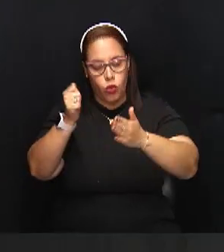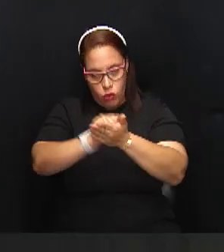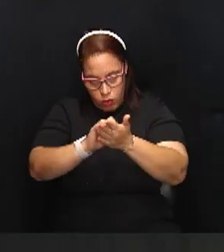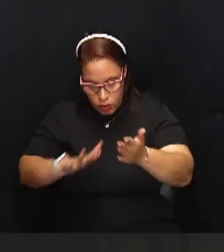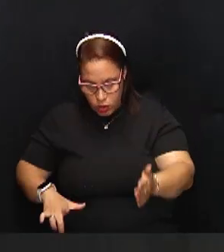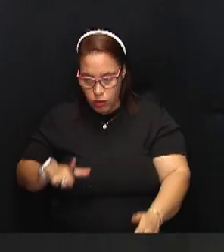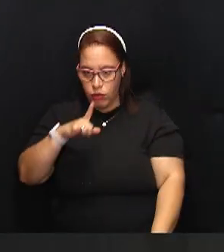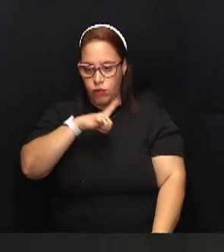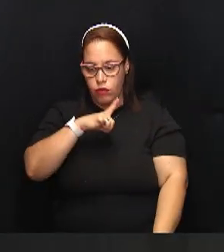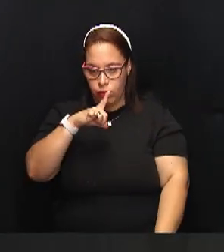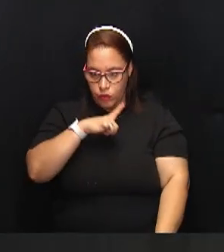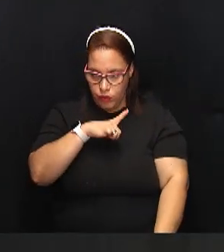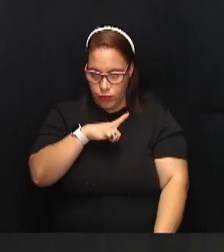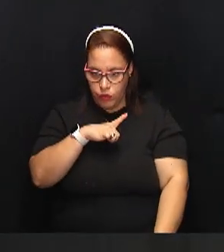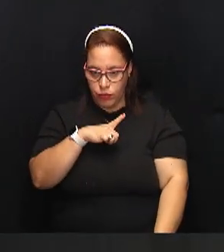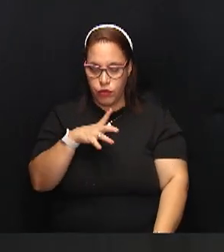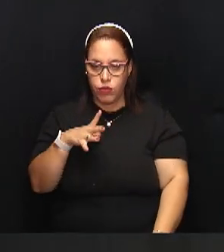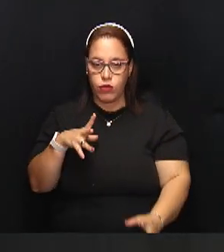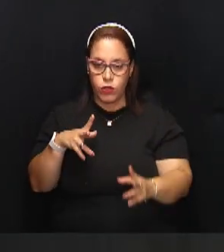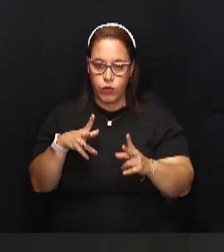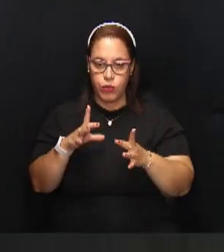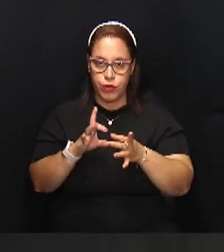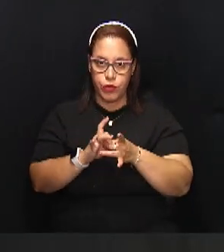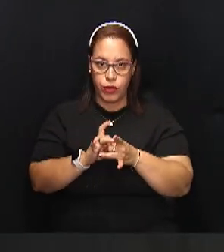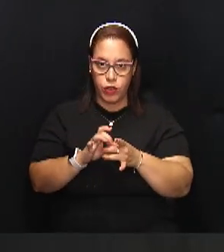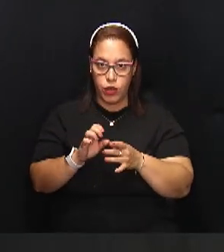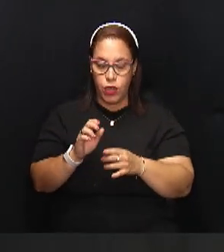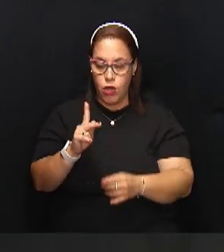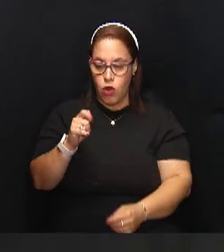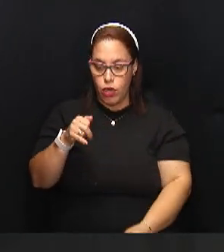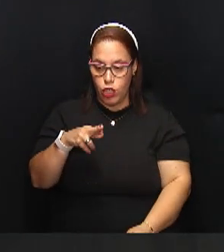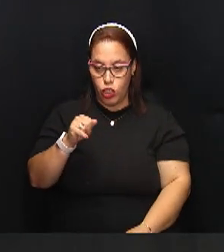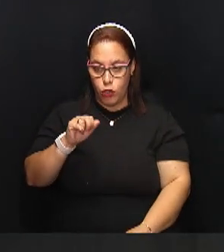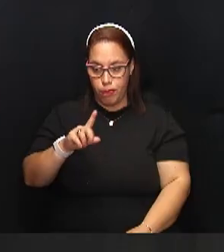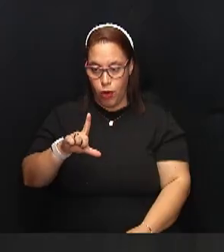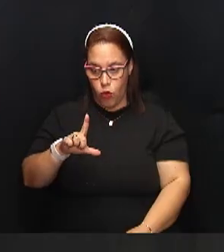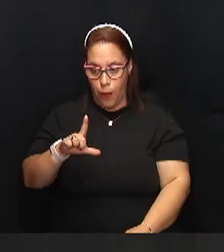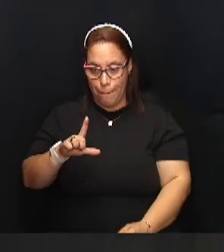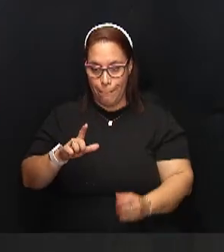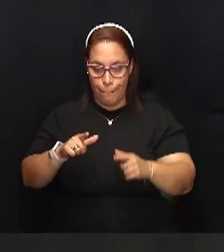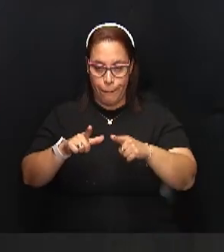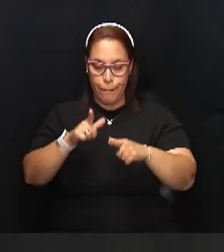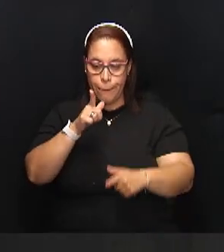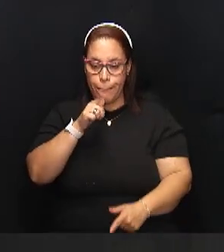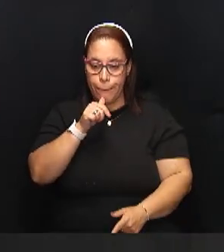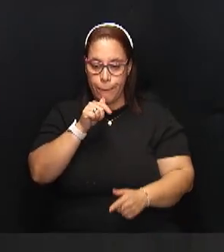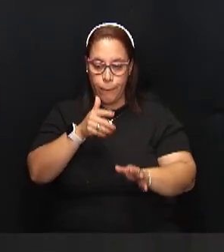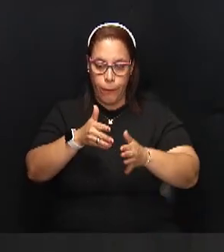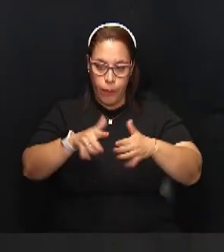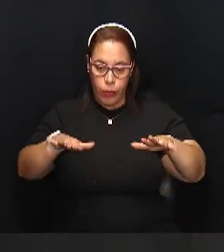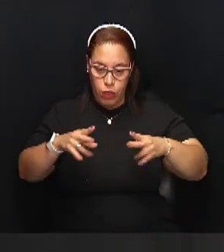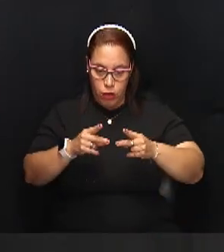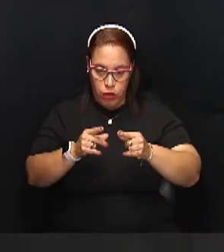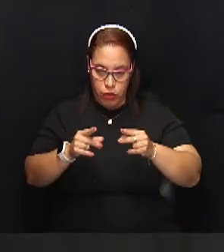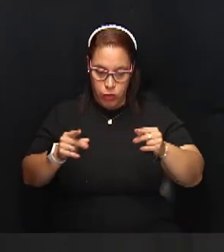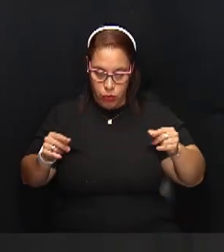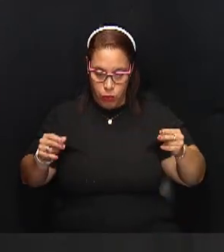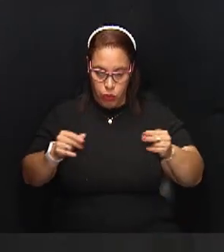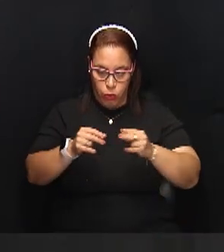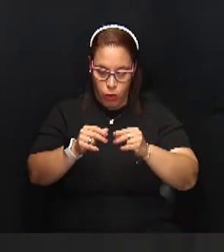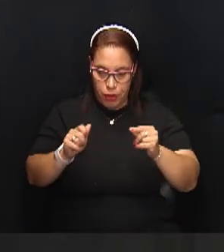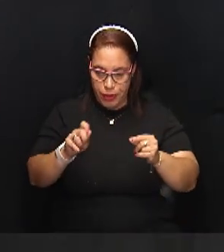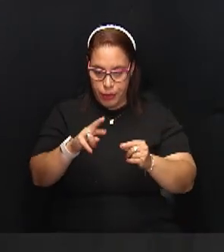gente tem também um laço muito estreito é o handebol de praia, o handebol de areia da cidade de Campinas, que é o 360. Ele